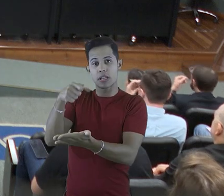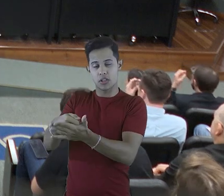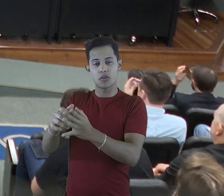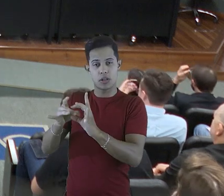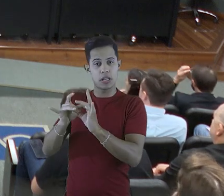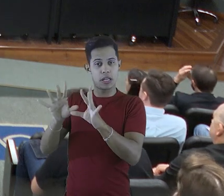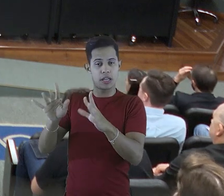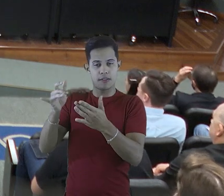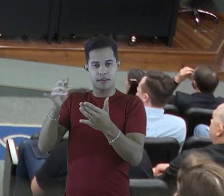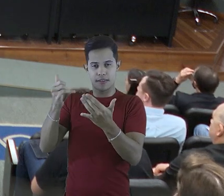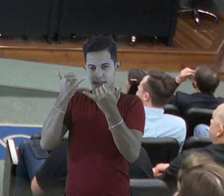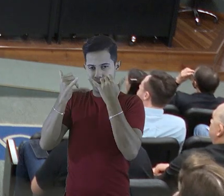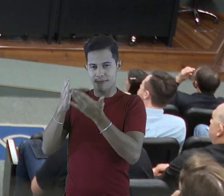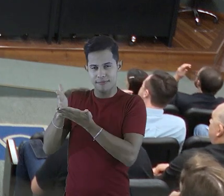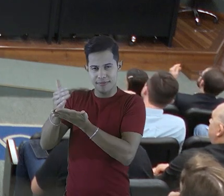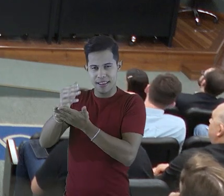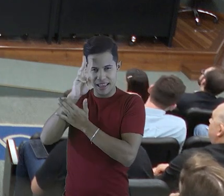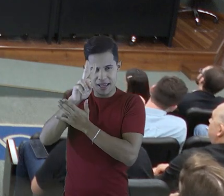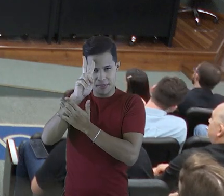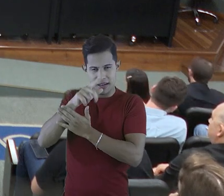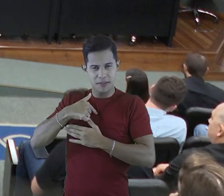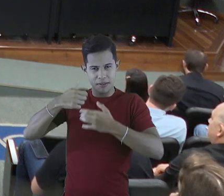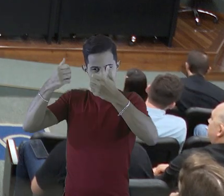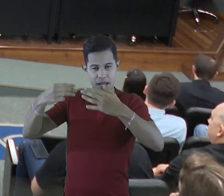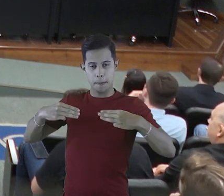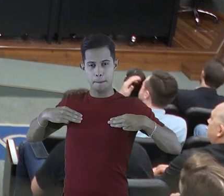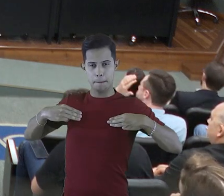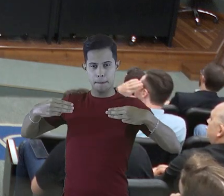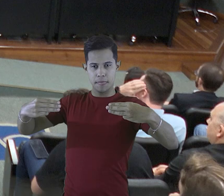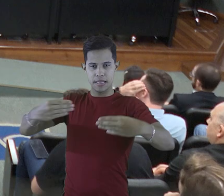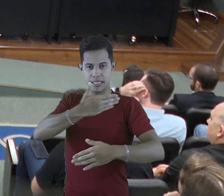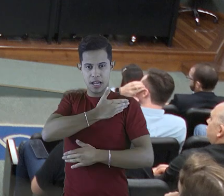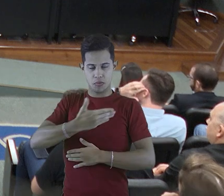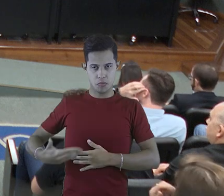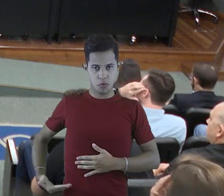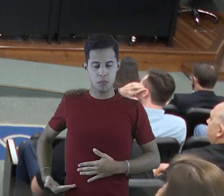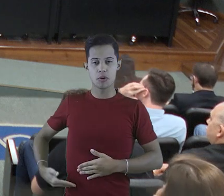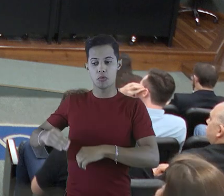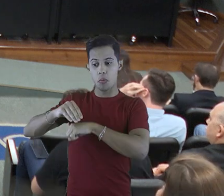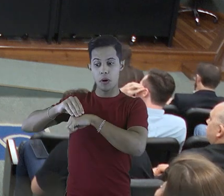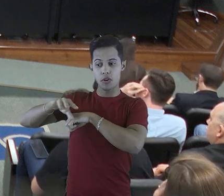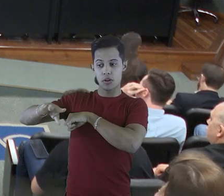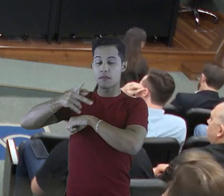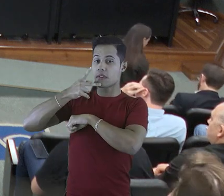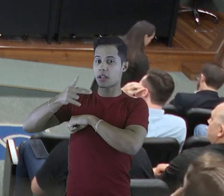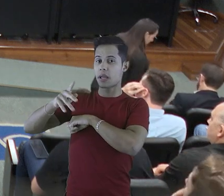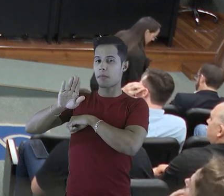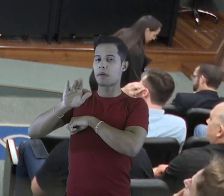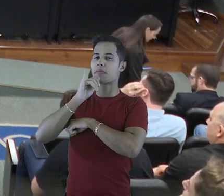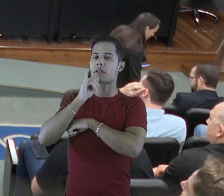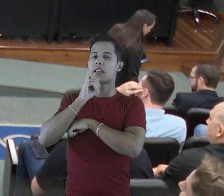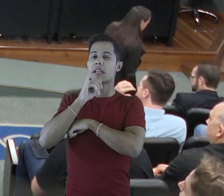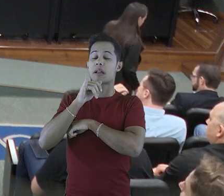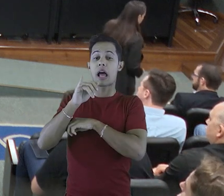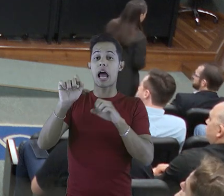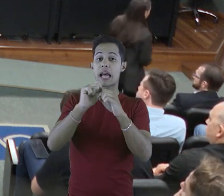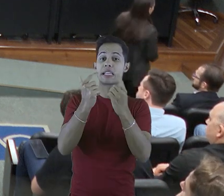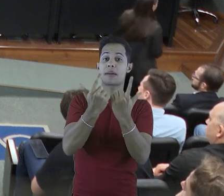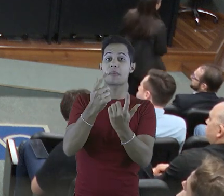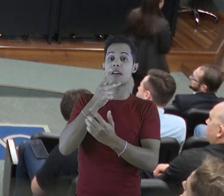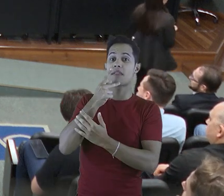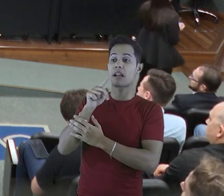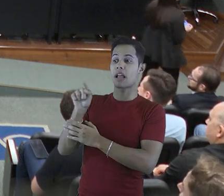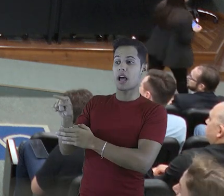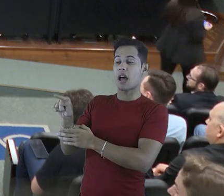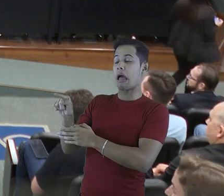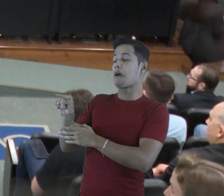O controlador já pode decidir sobre o dado, que é aquele exemplo que eu dei do Ministério Público. Compartilhei o dado com o Ministério Público com o controle. Você não vai